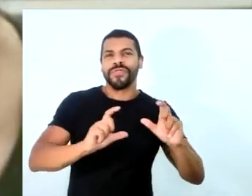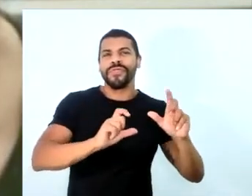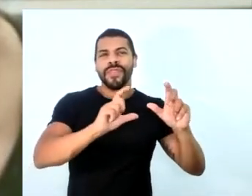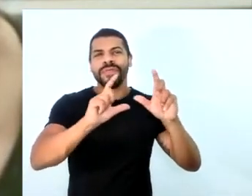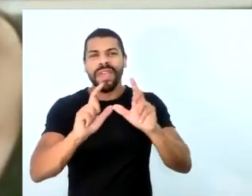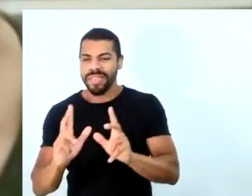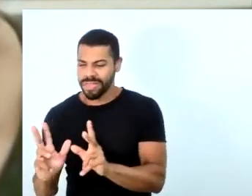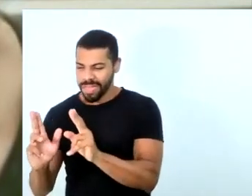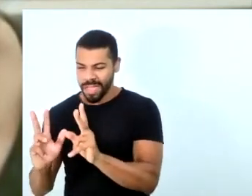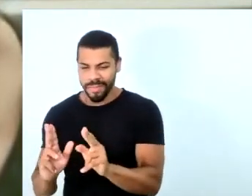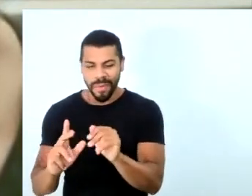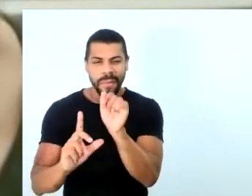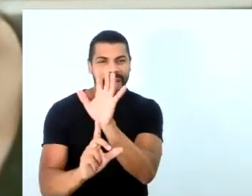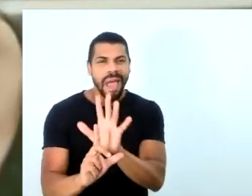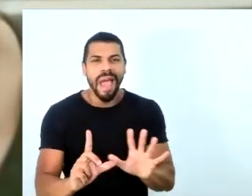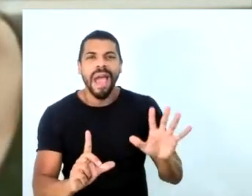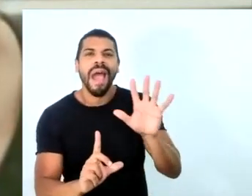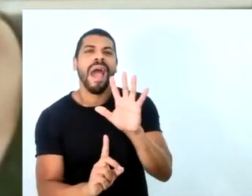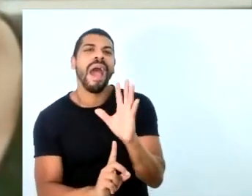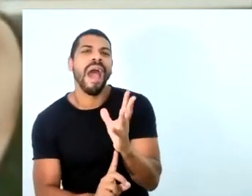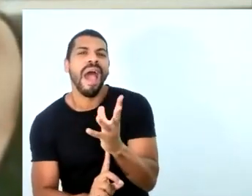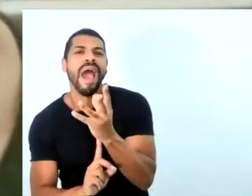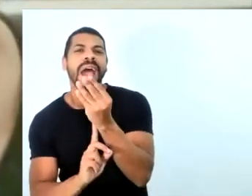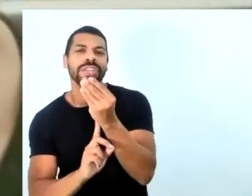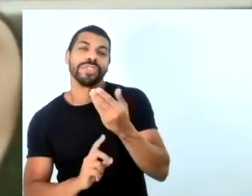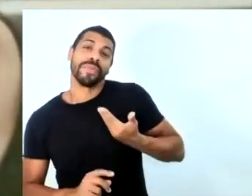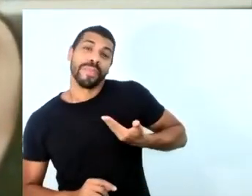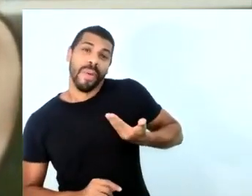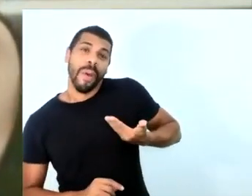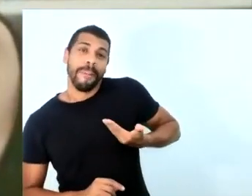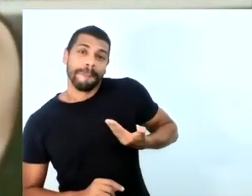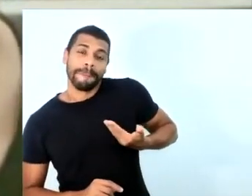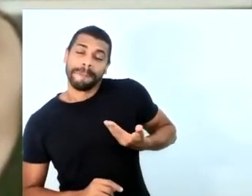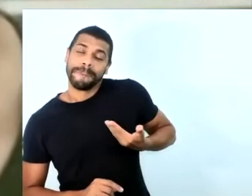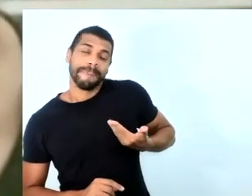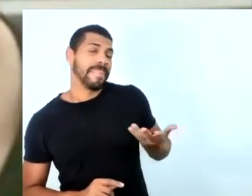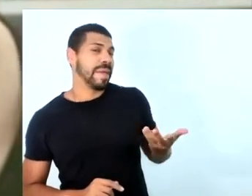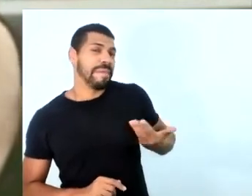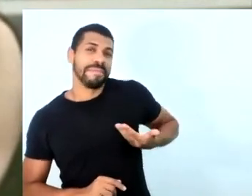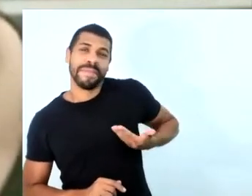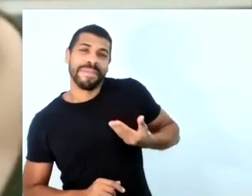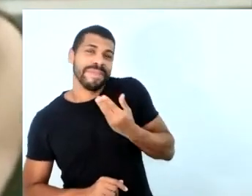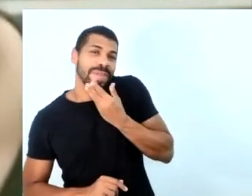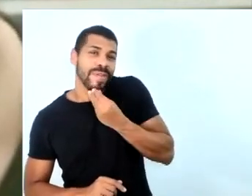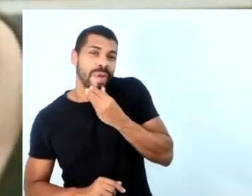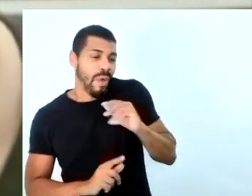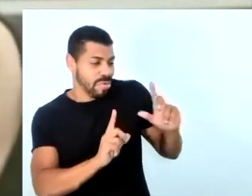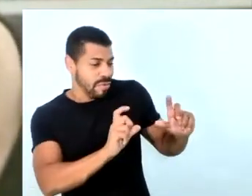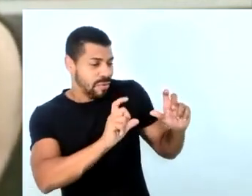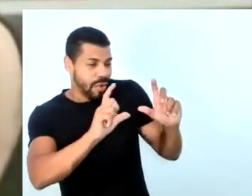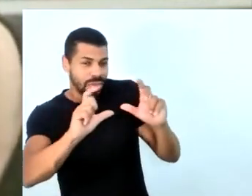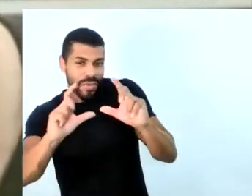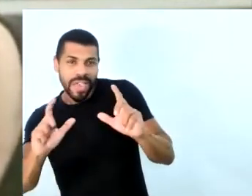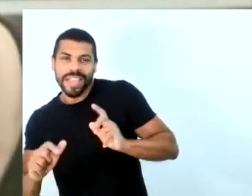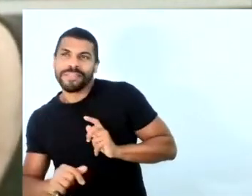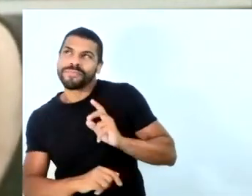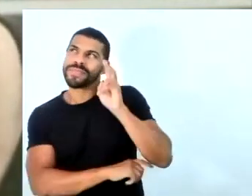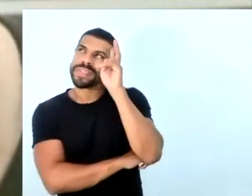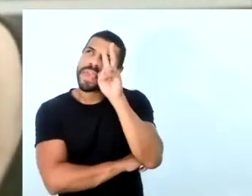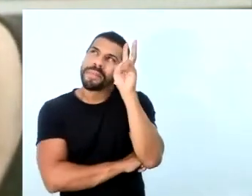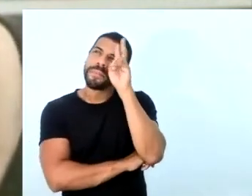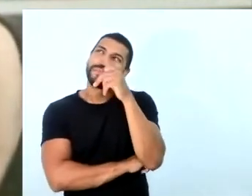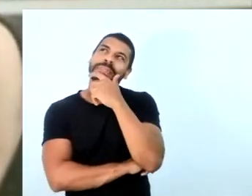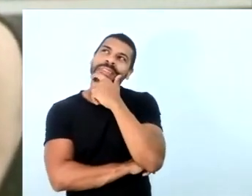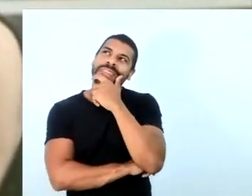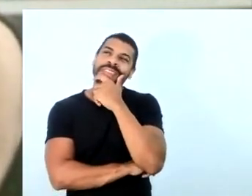aprendo um pouco sobre direção de arte. Um dos meus melhores amigos é fotógrafo. E sempre que eu vou fazer essas entrevistas aqui, eu me